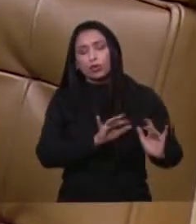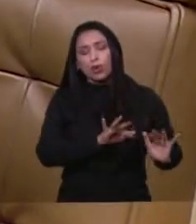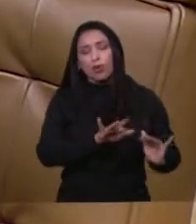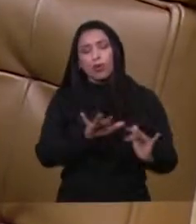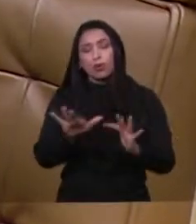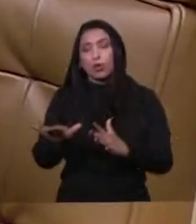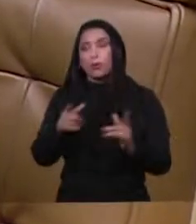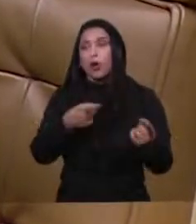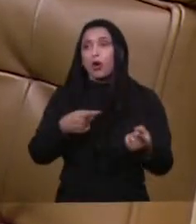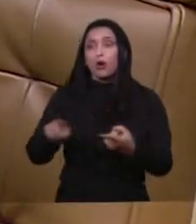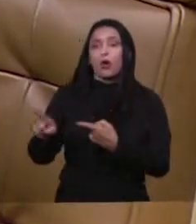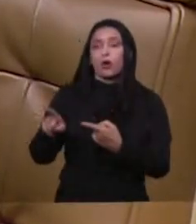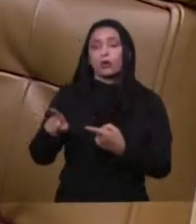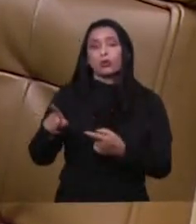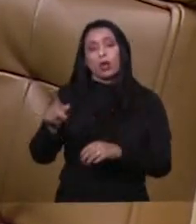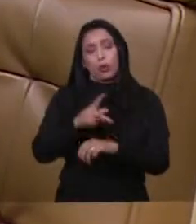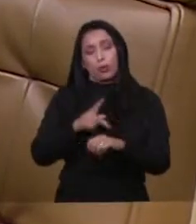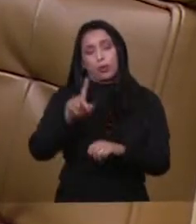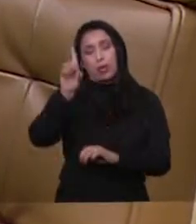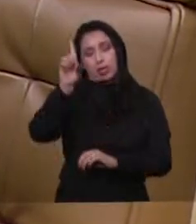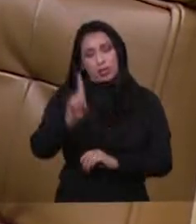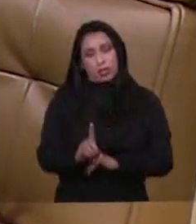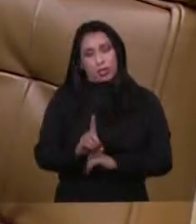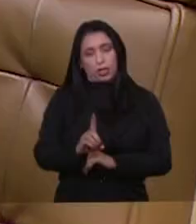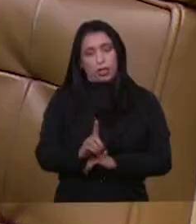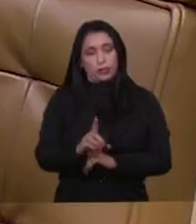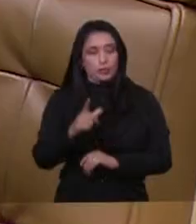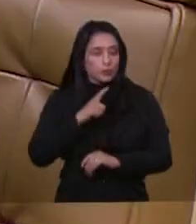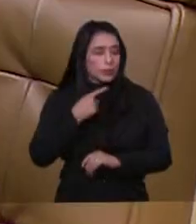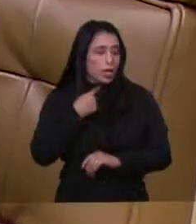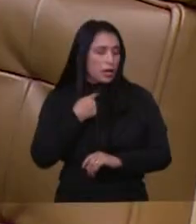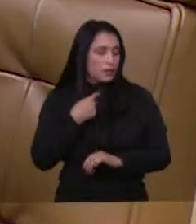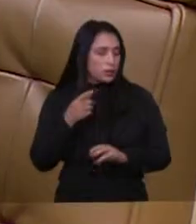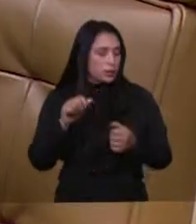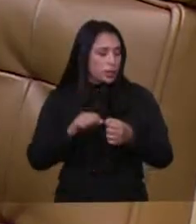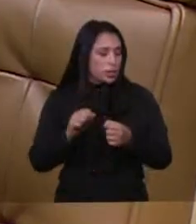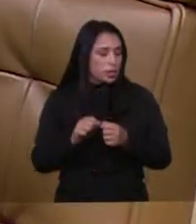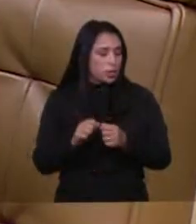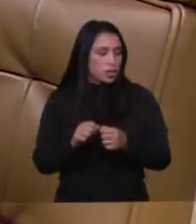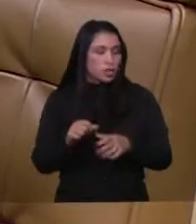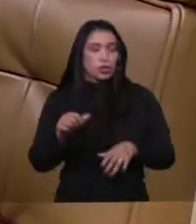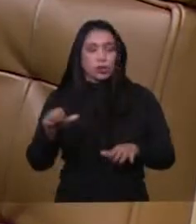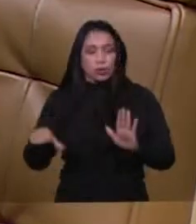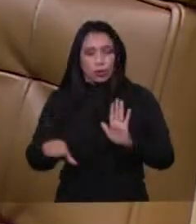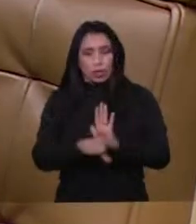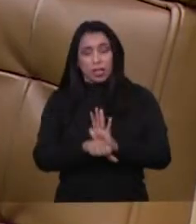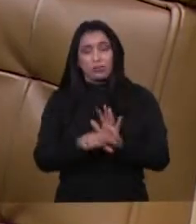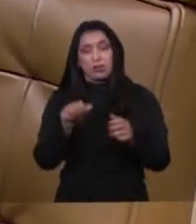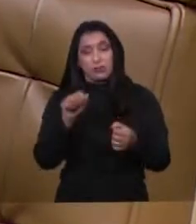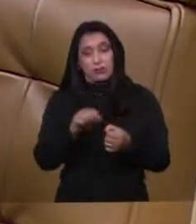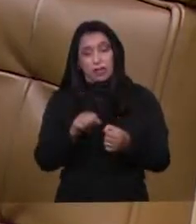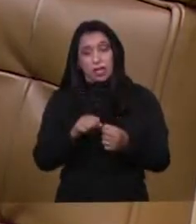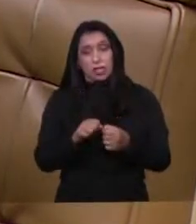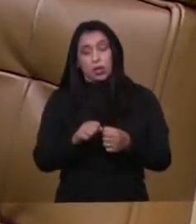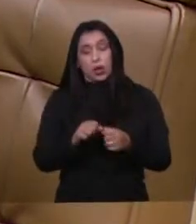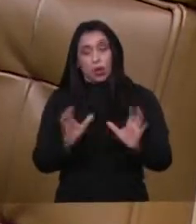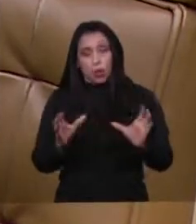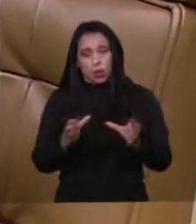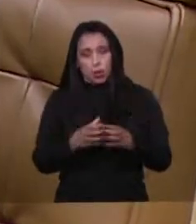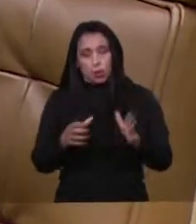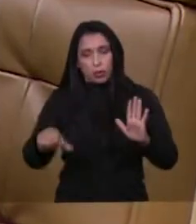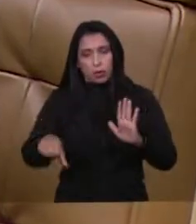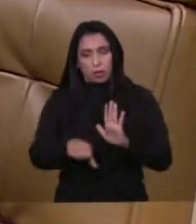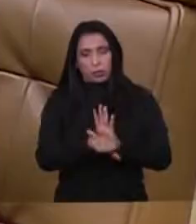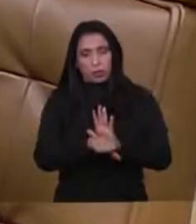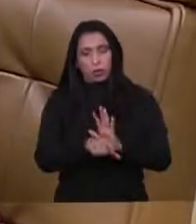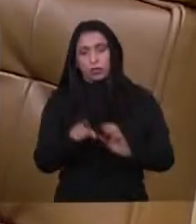contra o Estado Democrático de Direito. Sua vontade de contribuir para o crime se fez evidente. A atuação do grupo criminoso